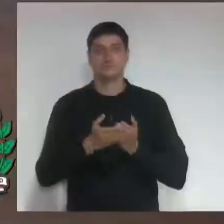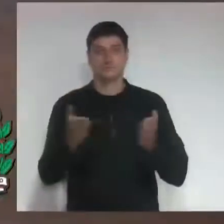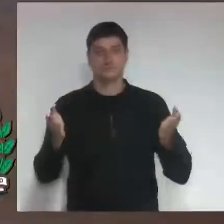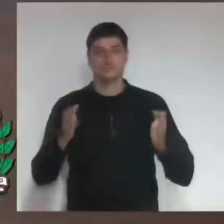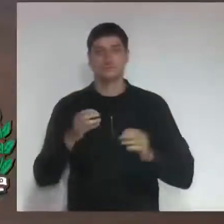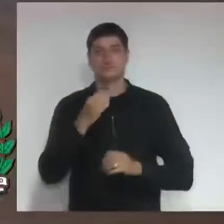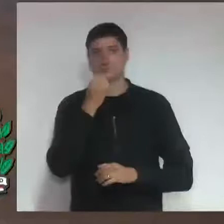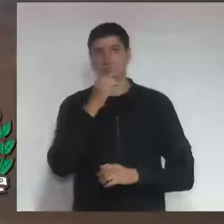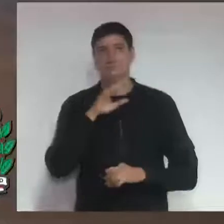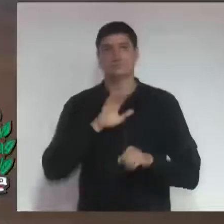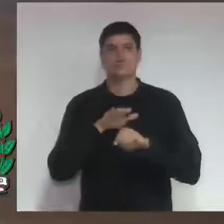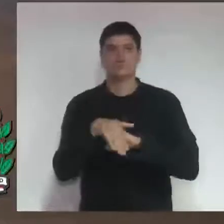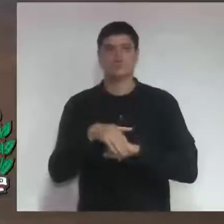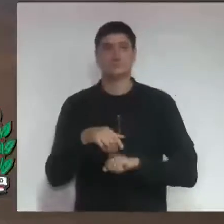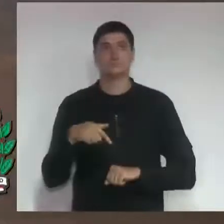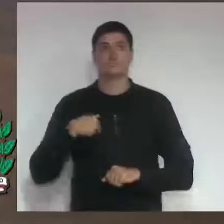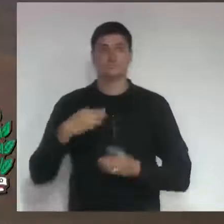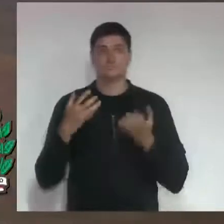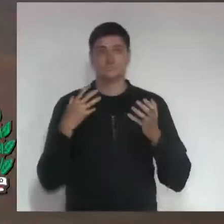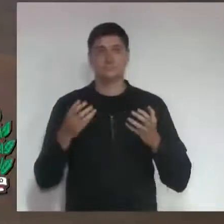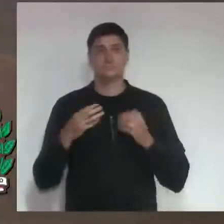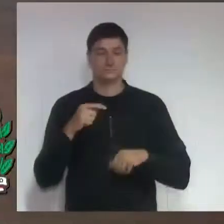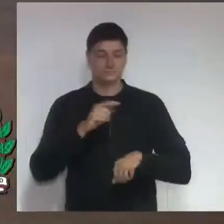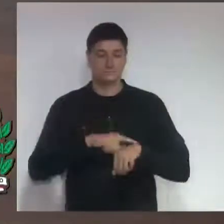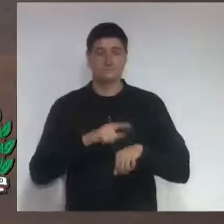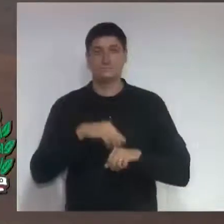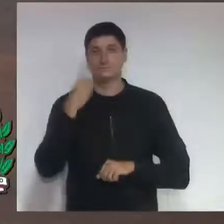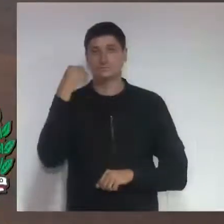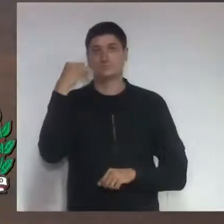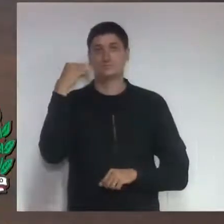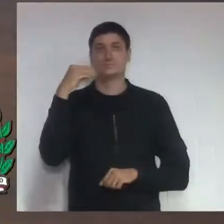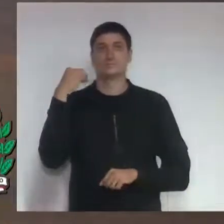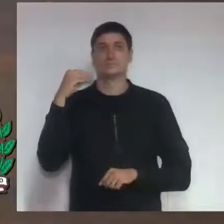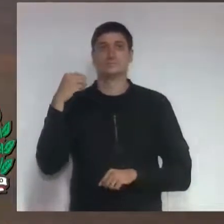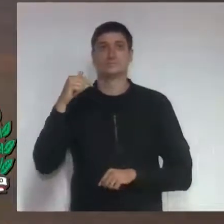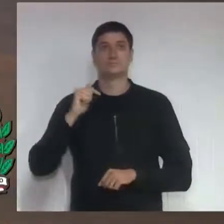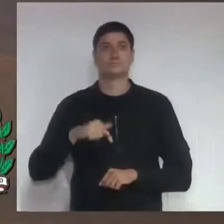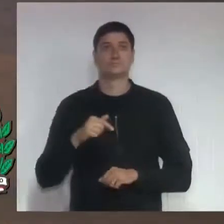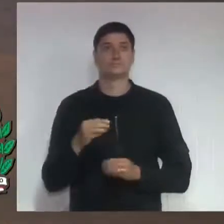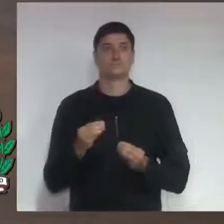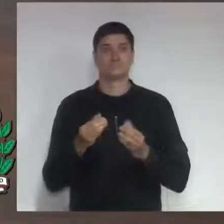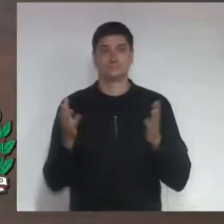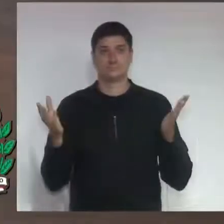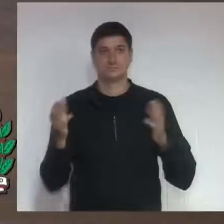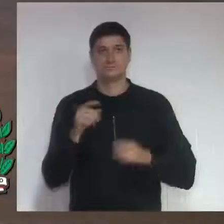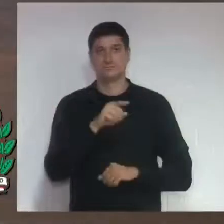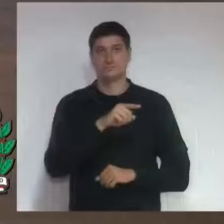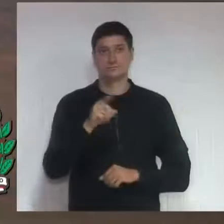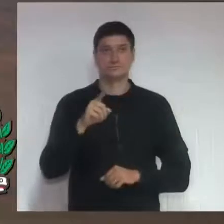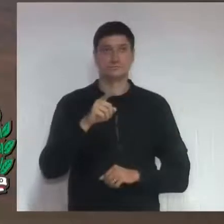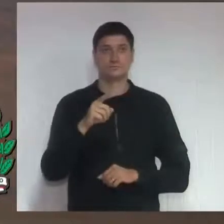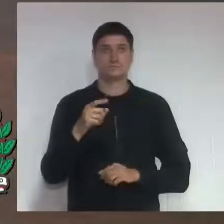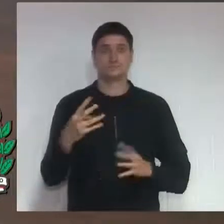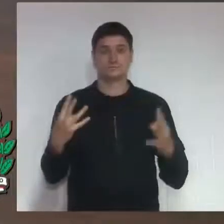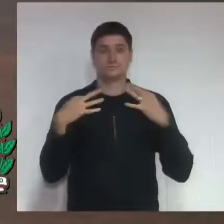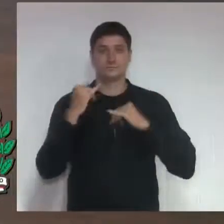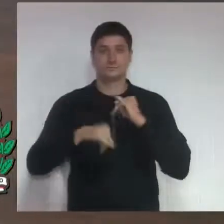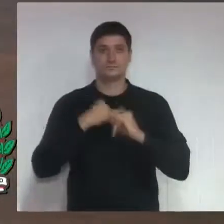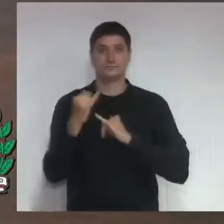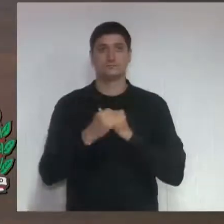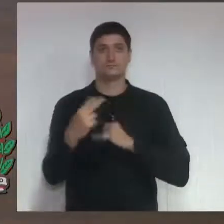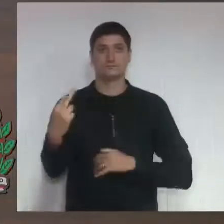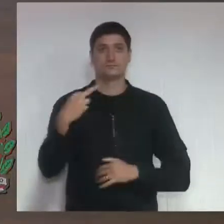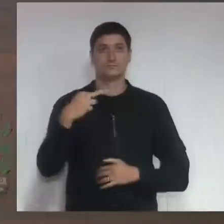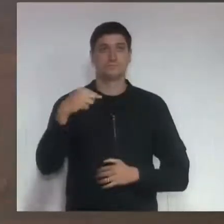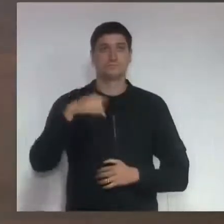quero aproveitar esse tempo, não é até uma justificativa para o pessoal que nos acompanha pela internet,